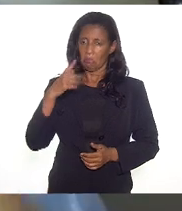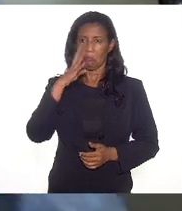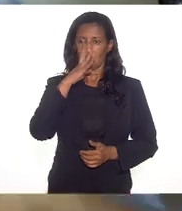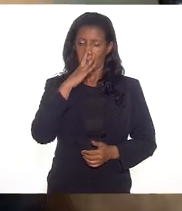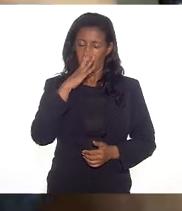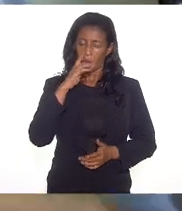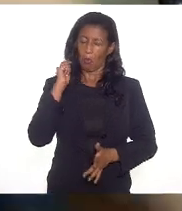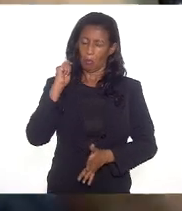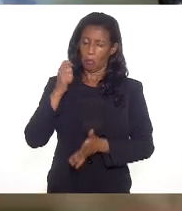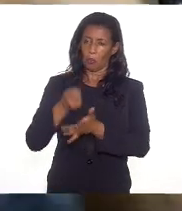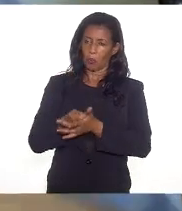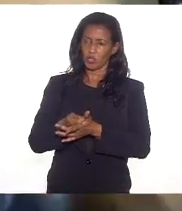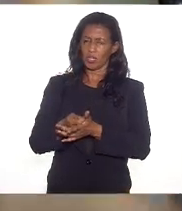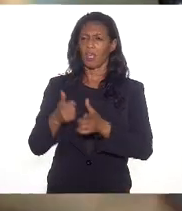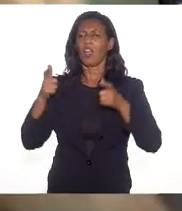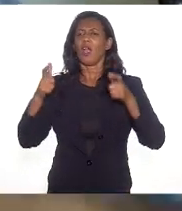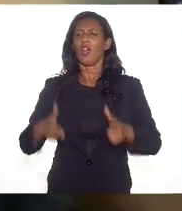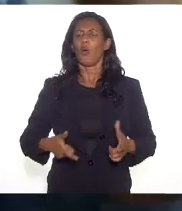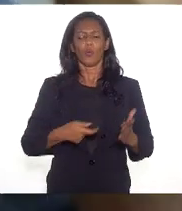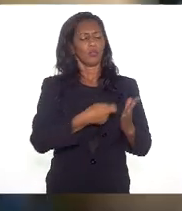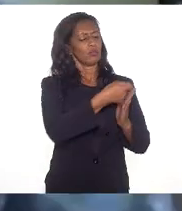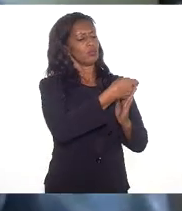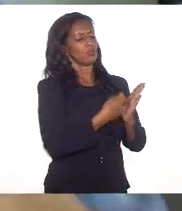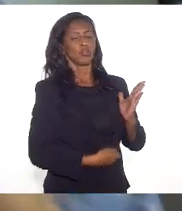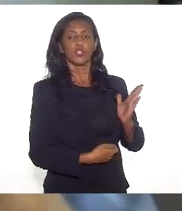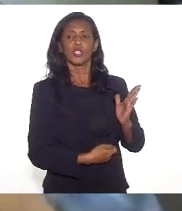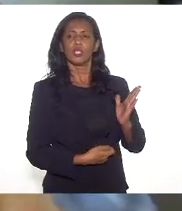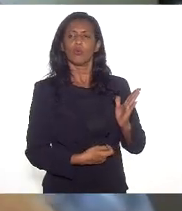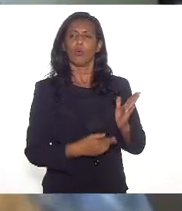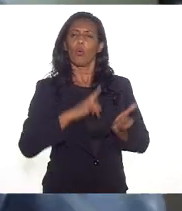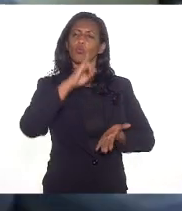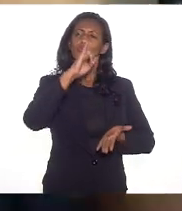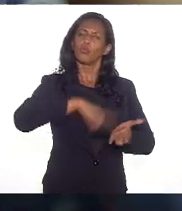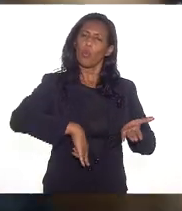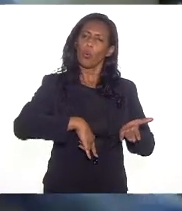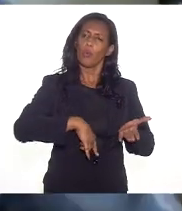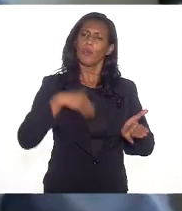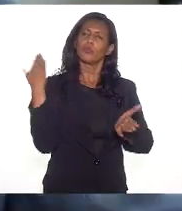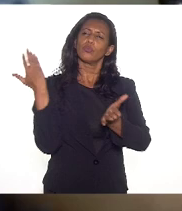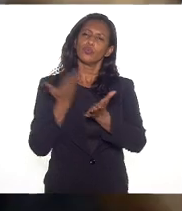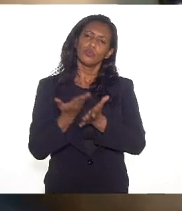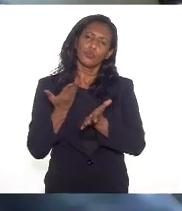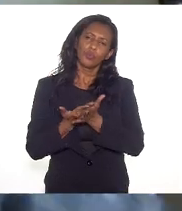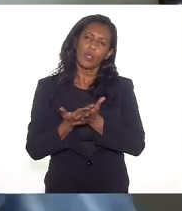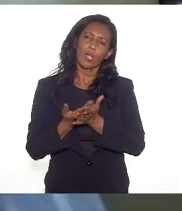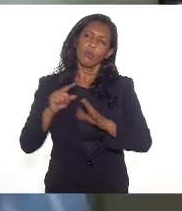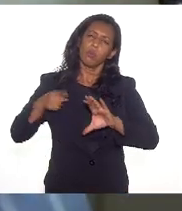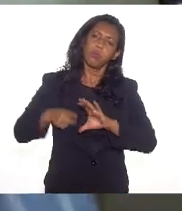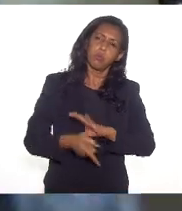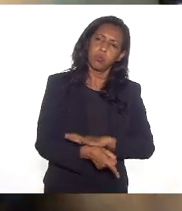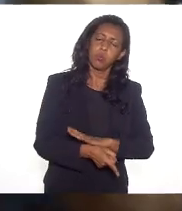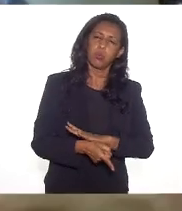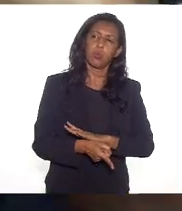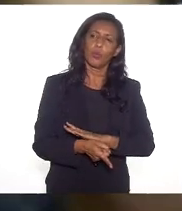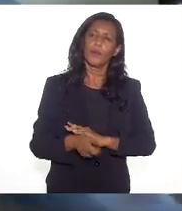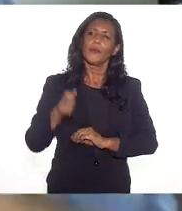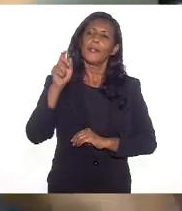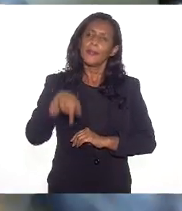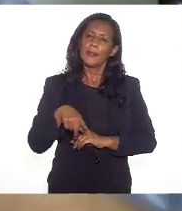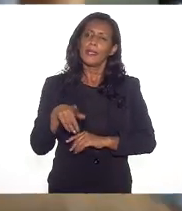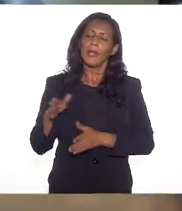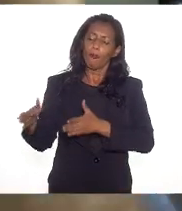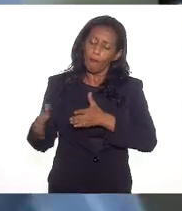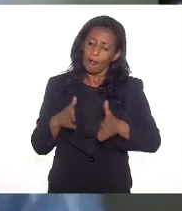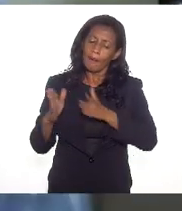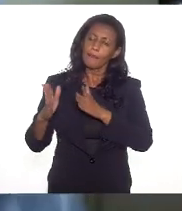turismo. Onde é que está escrito, documentado, estudado e aprofundado que essa é a saída